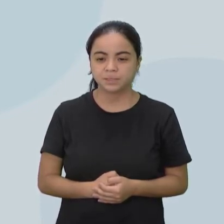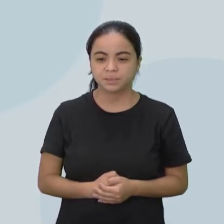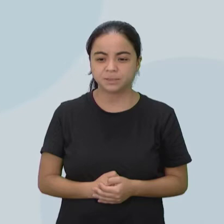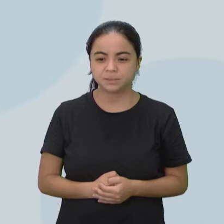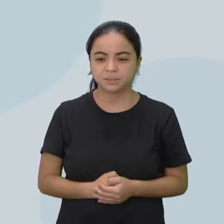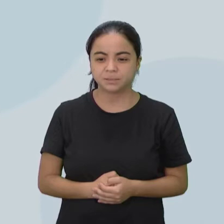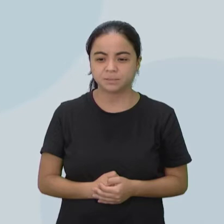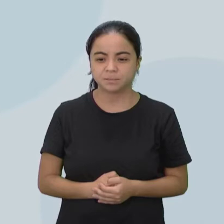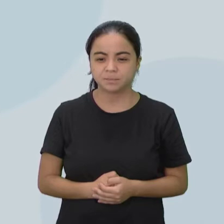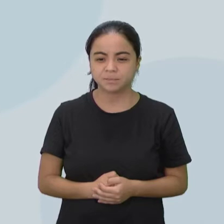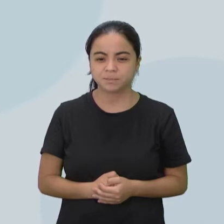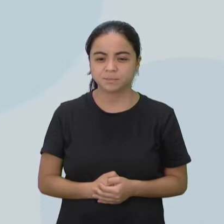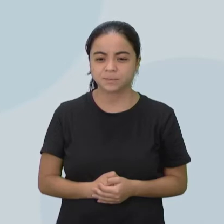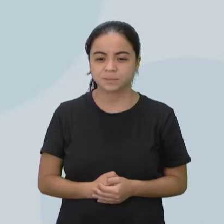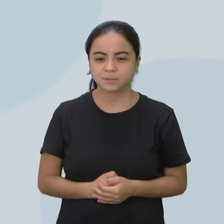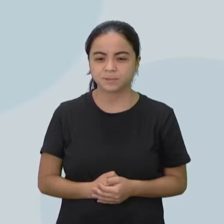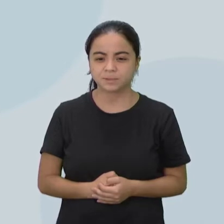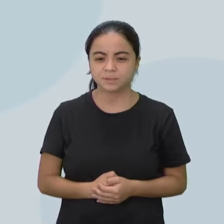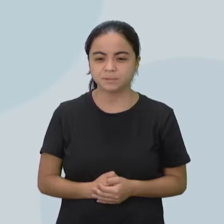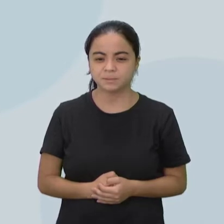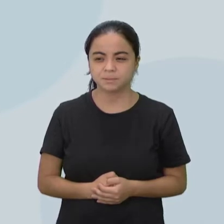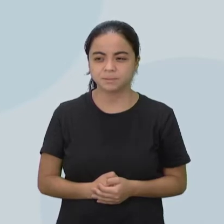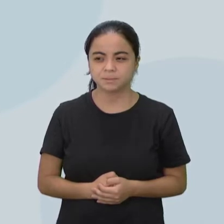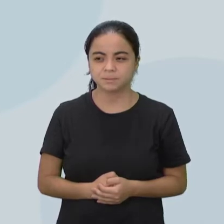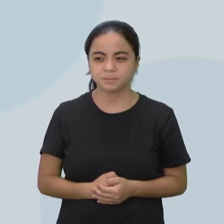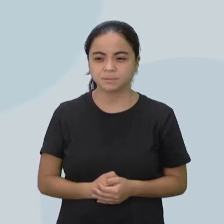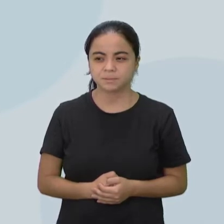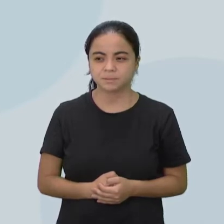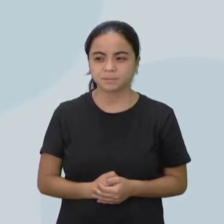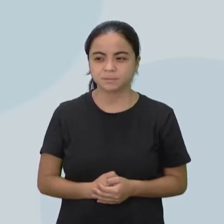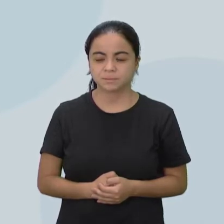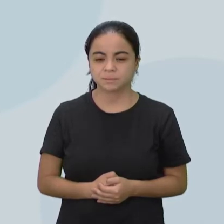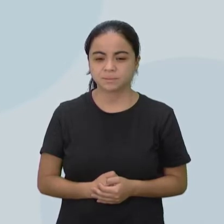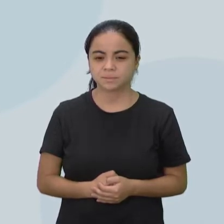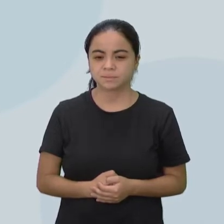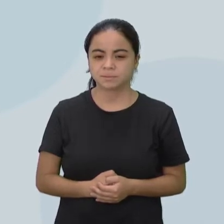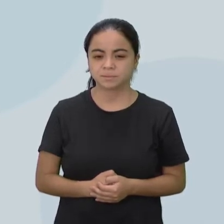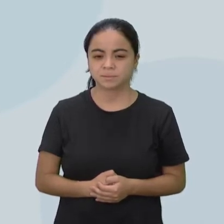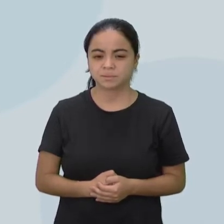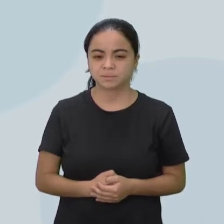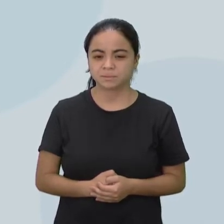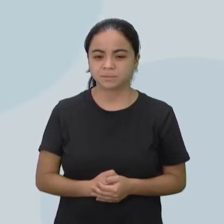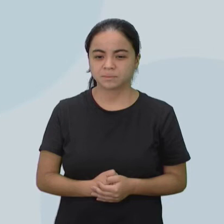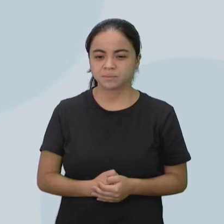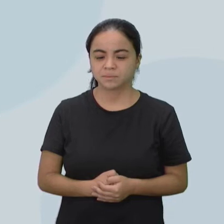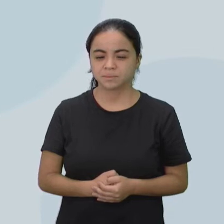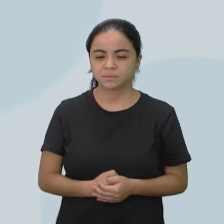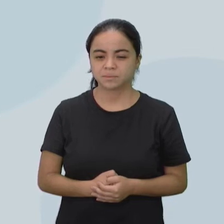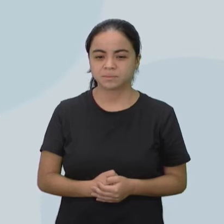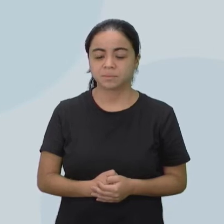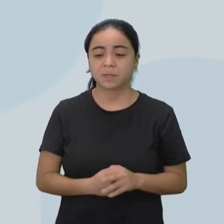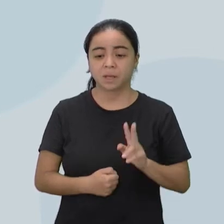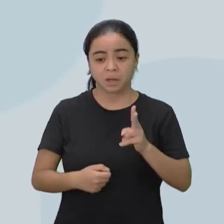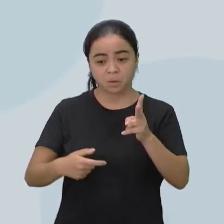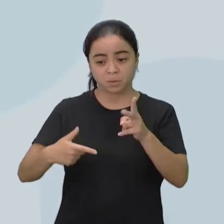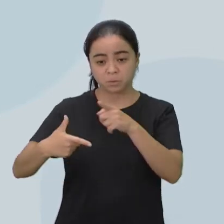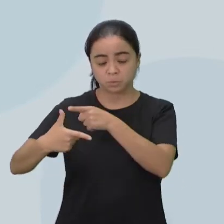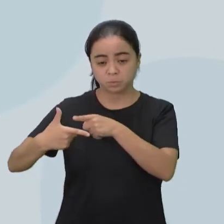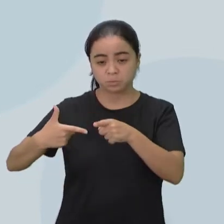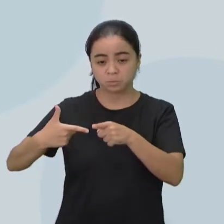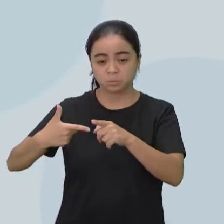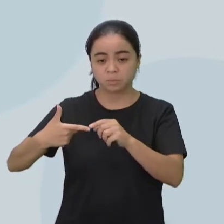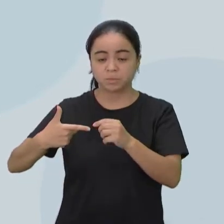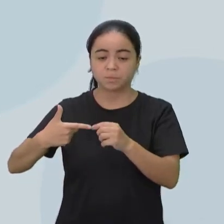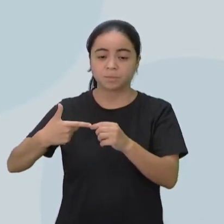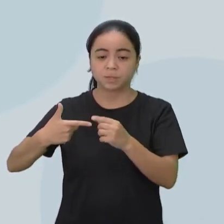cabe no 120, ó, 0, acrescenta um 0, vai dar 4 de novo e assim vai. Ou seja,